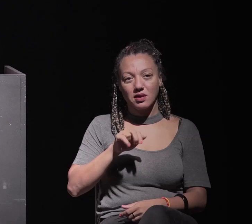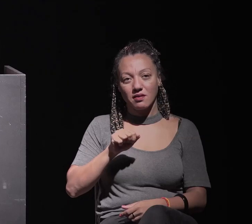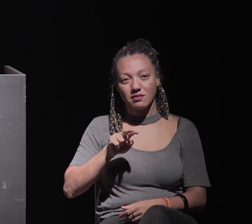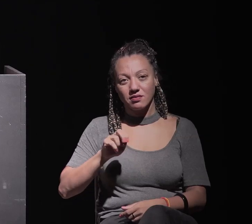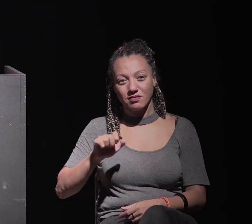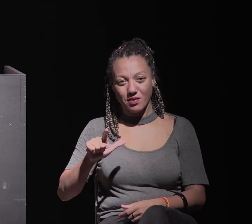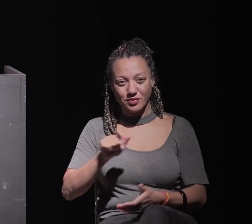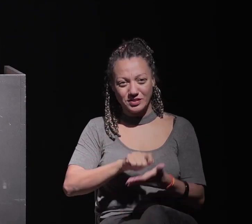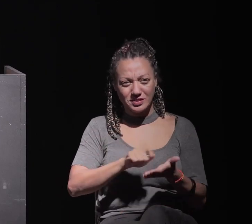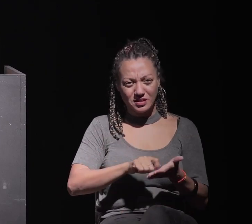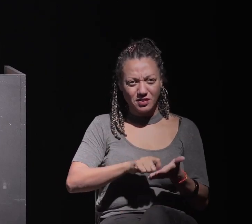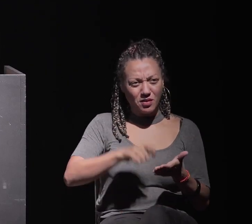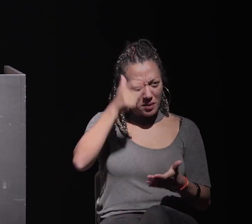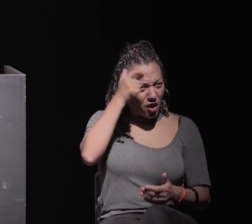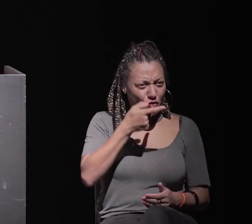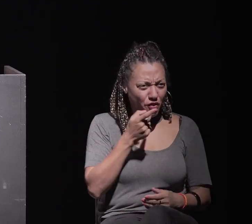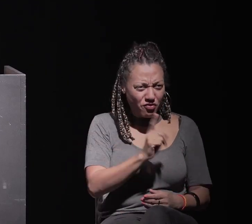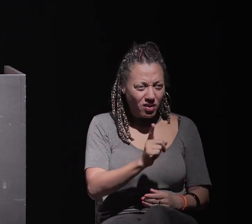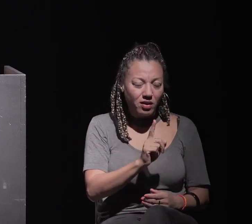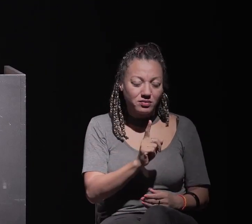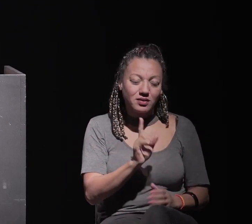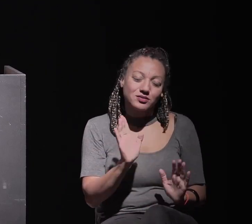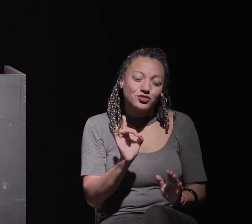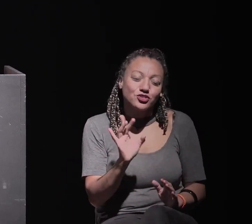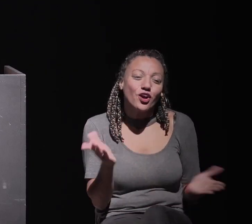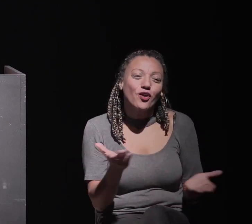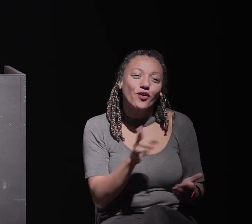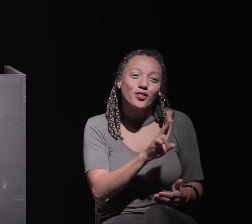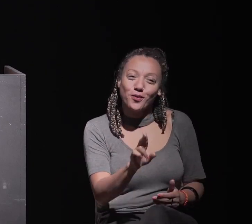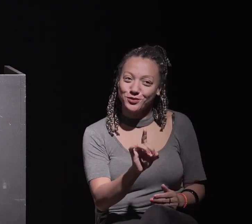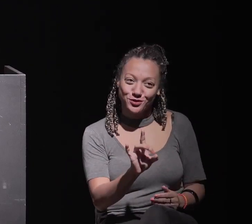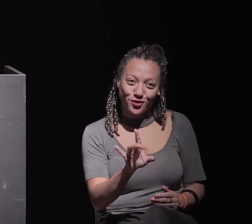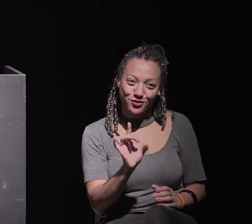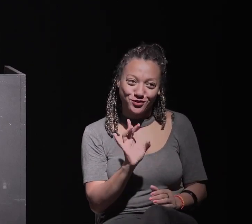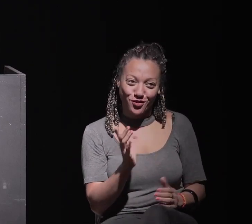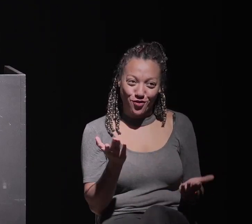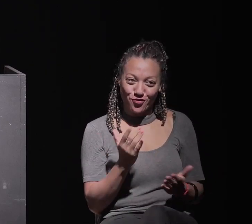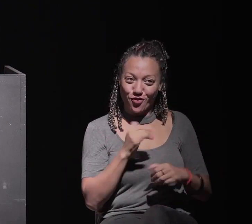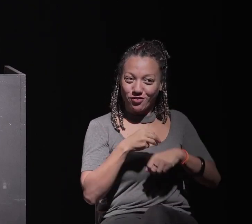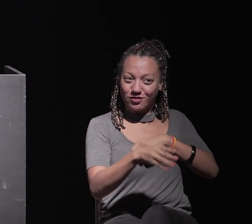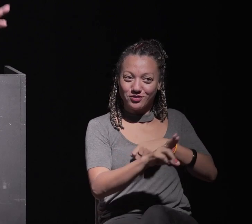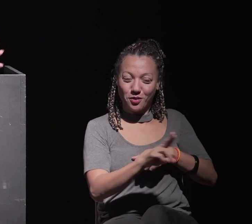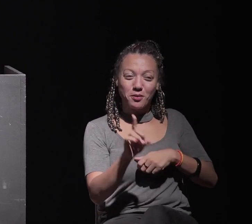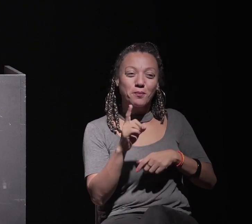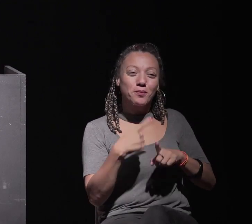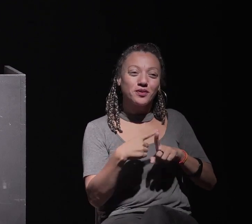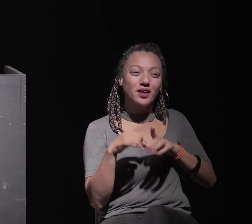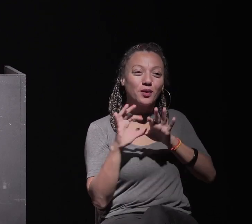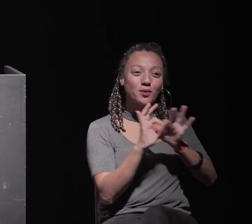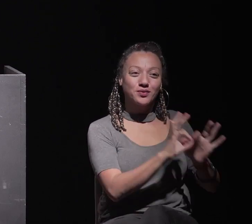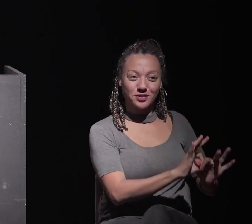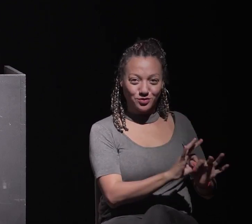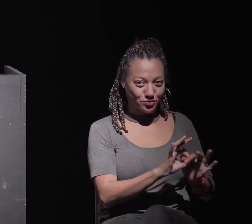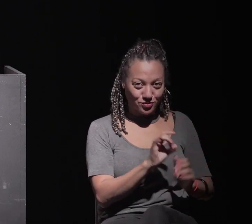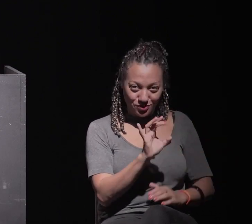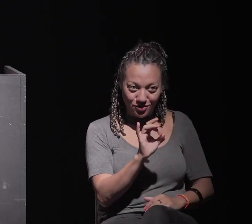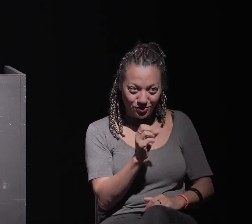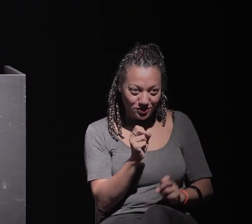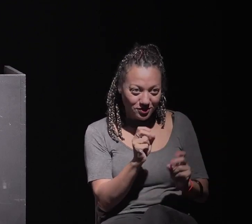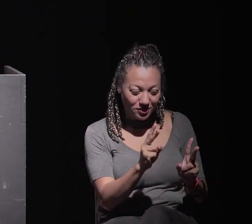Príncipe lá... Eu não vou ficar citando, não, vou citar agora, mas é só para dar as contextualizadas. Não estou querendo